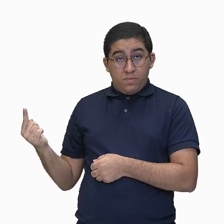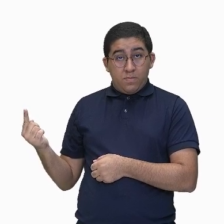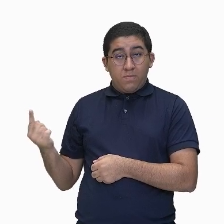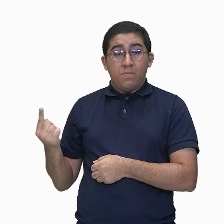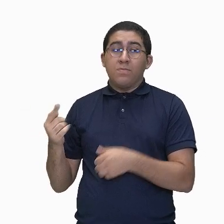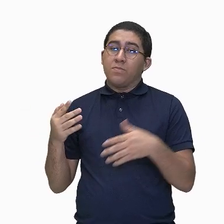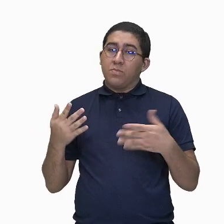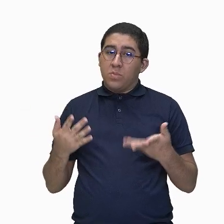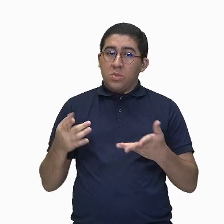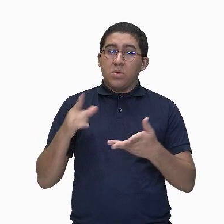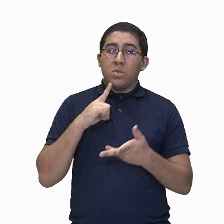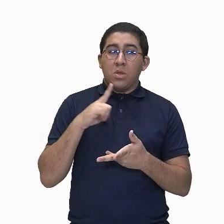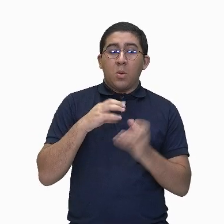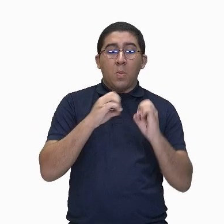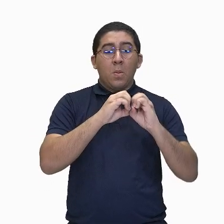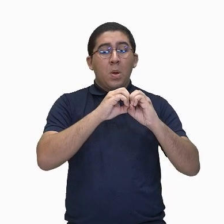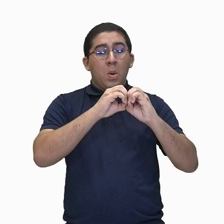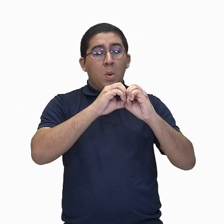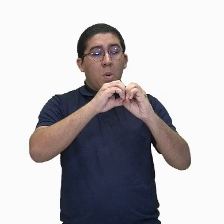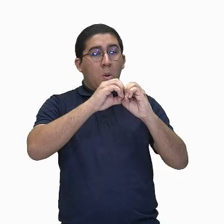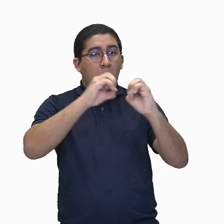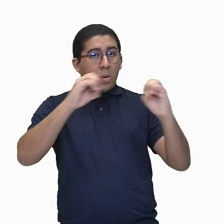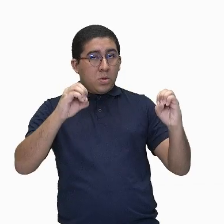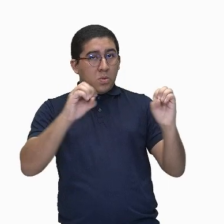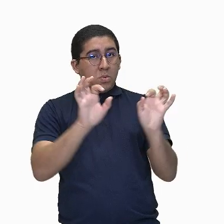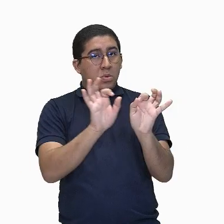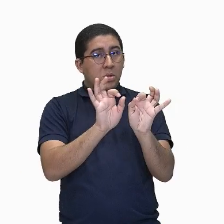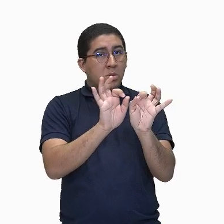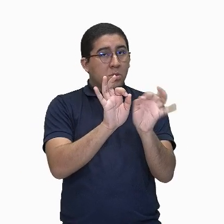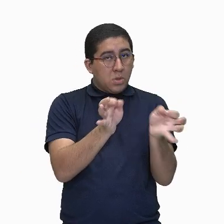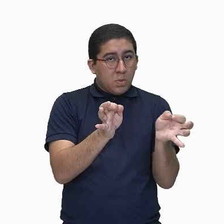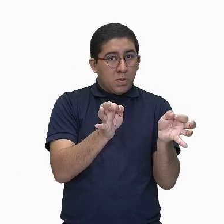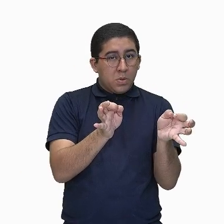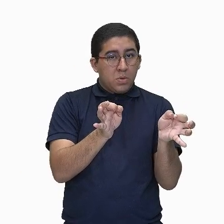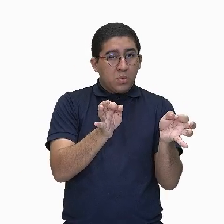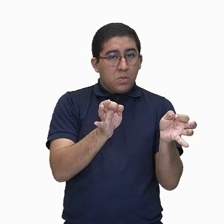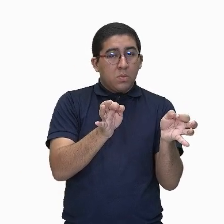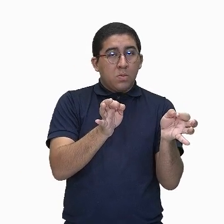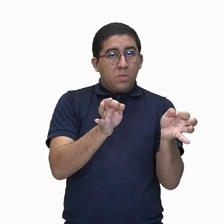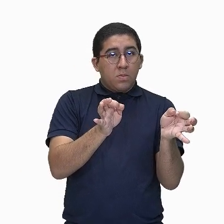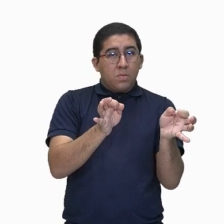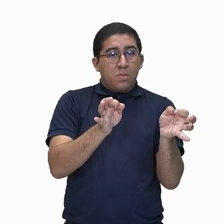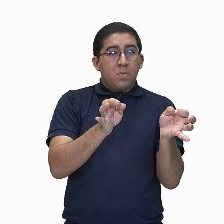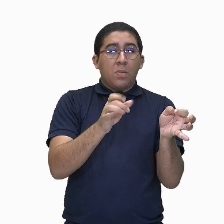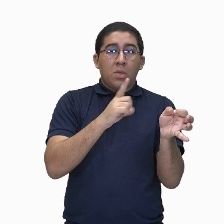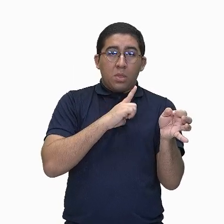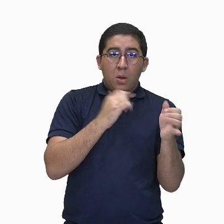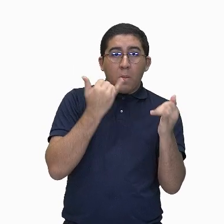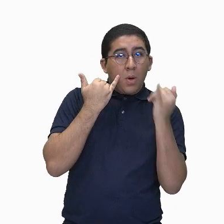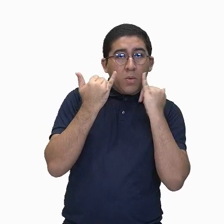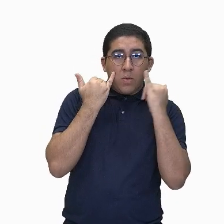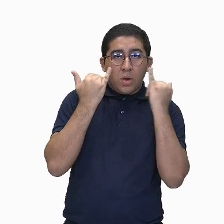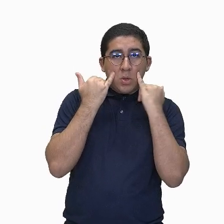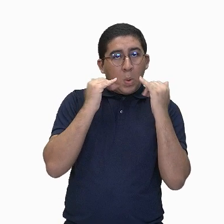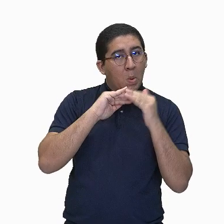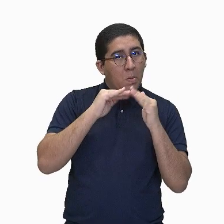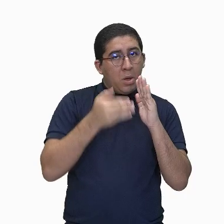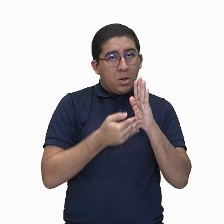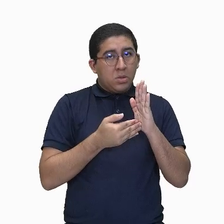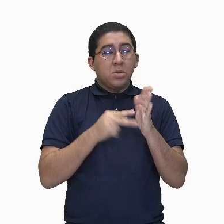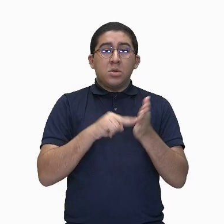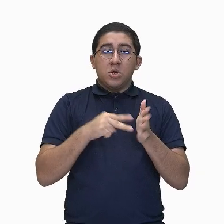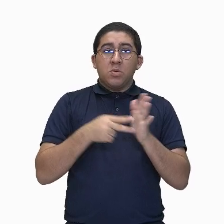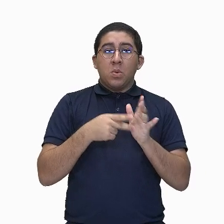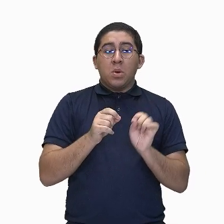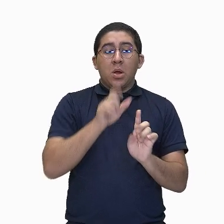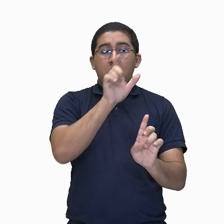eu tenho uma oração simples, né? Que está transmitindo uma informação, que o João gosta de nadar.